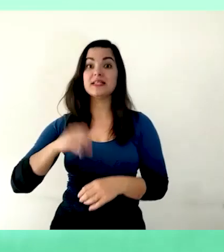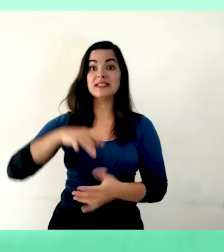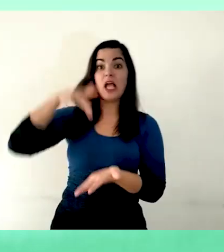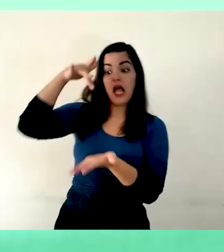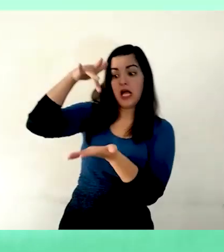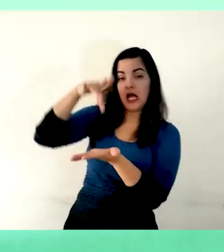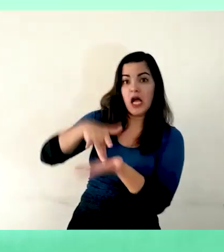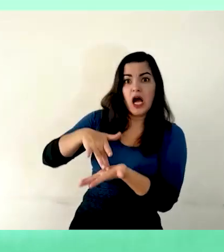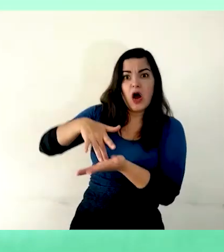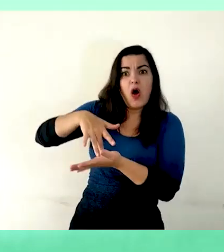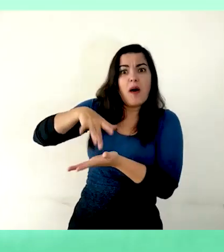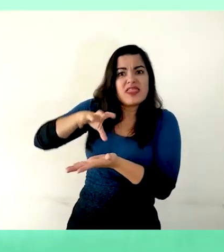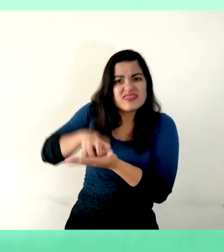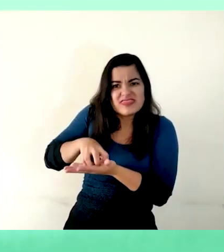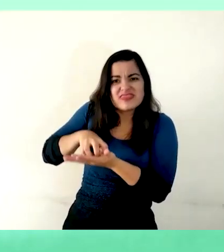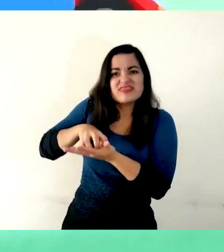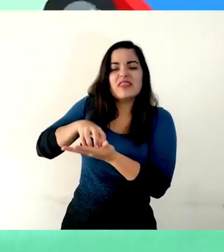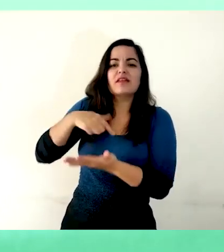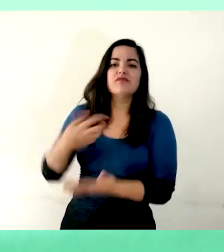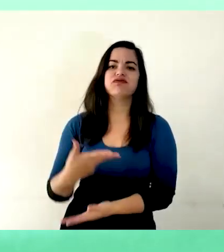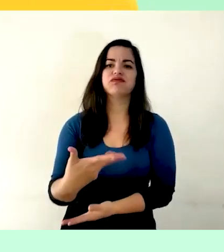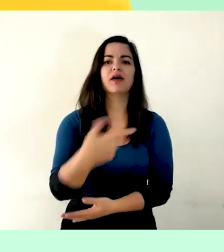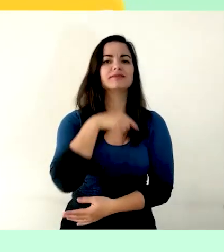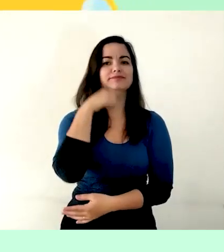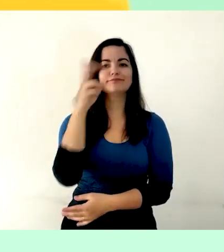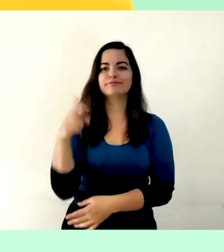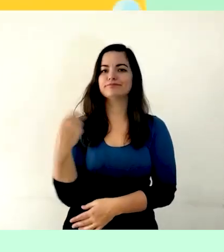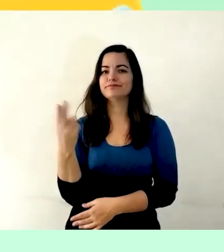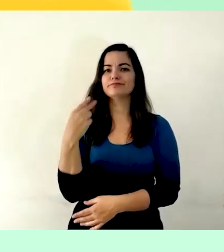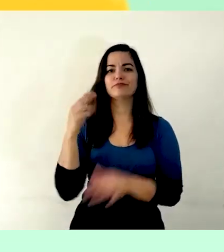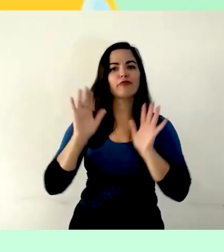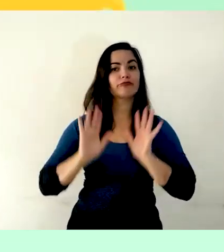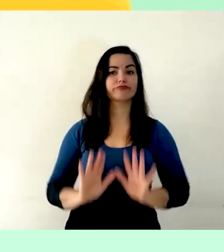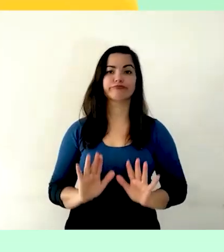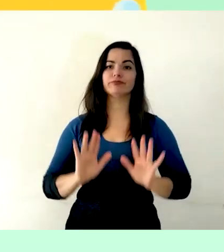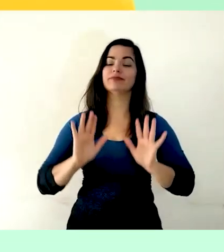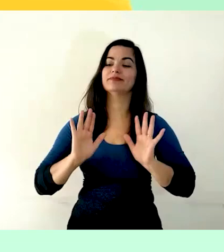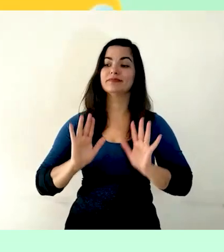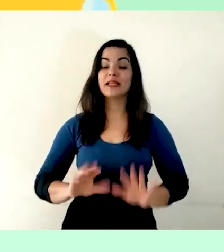Quando a atrito é maior, não sou tão veloz.